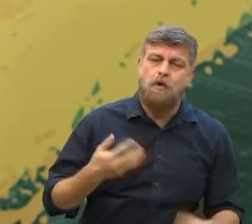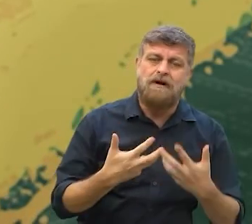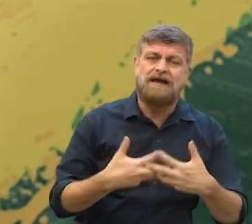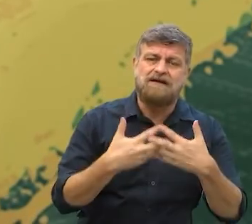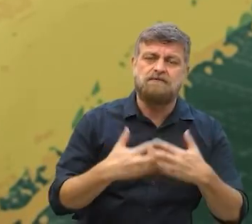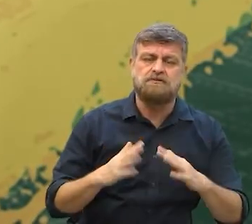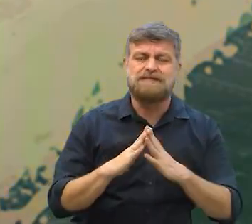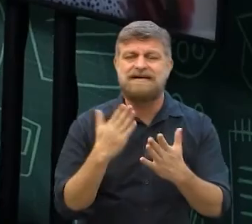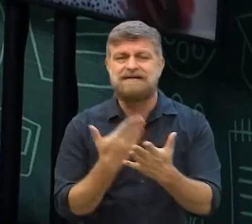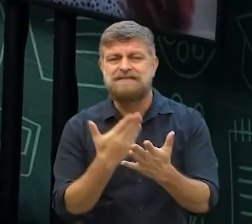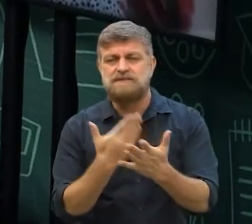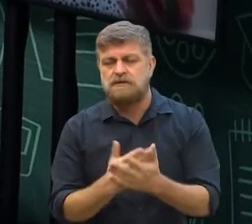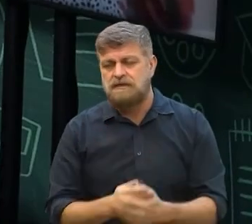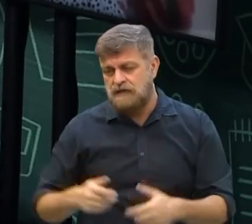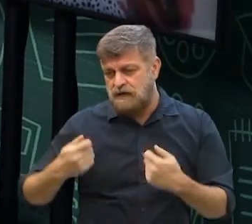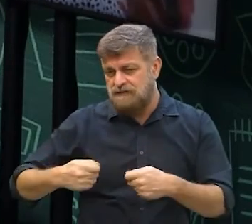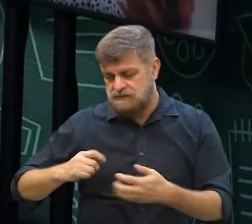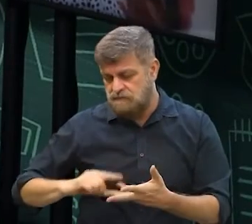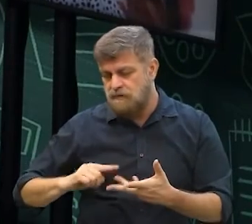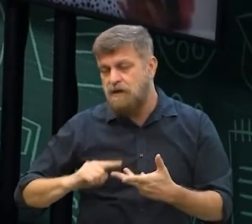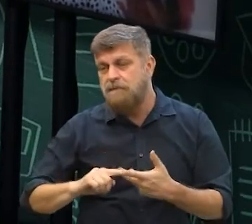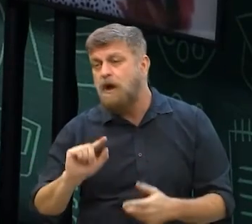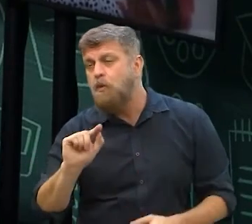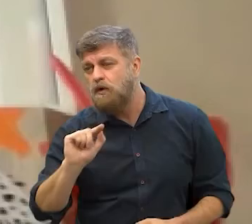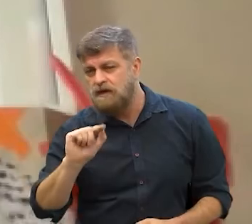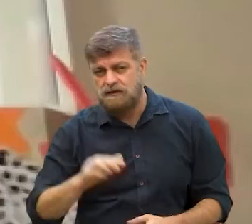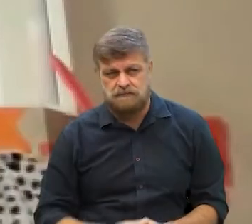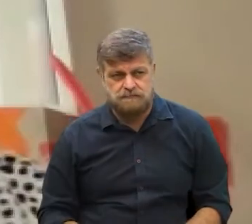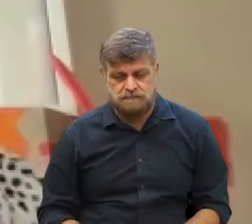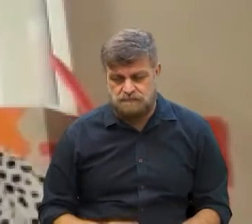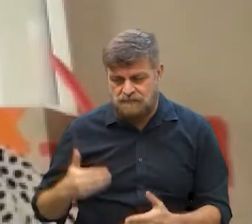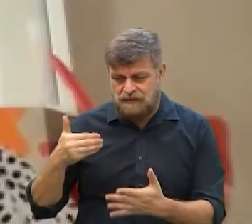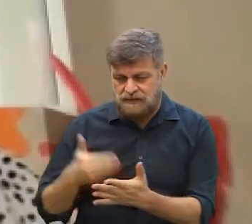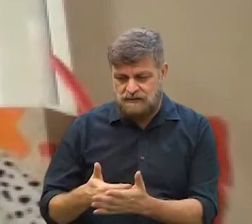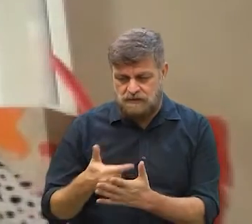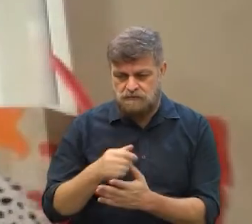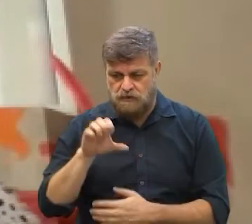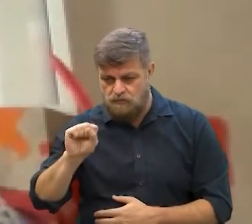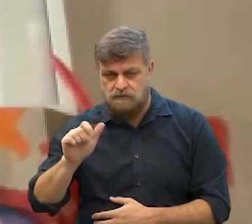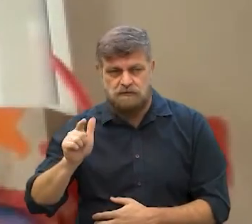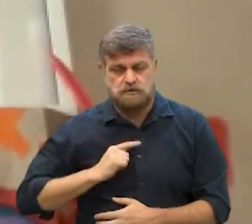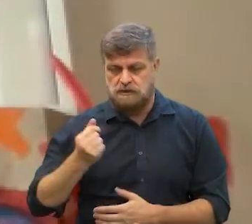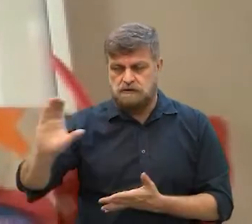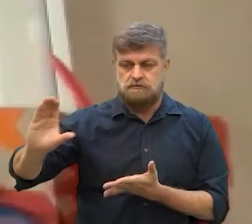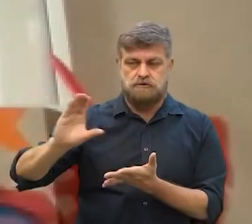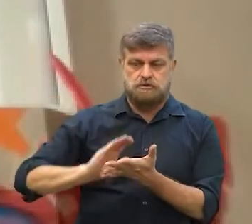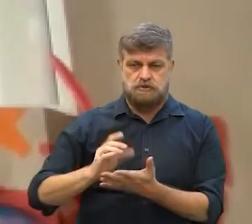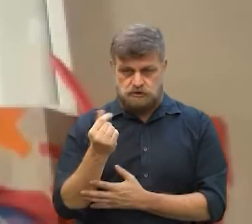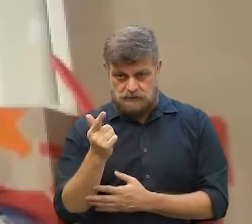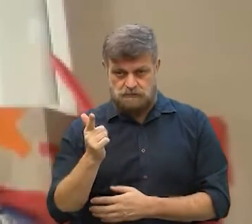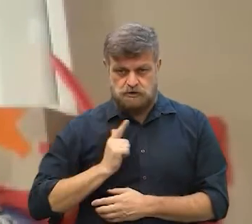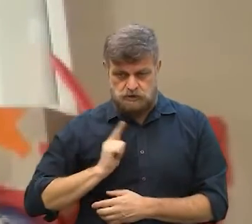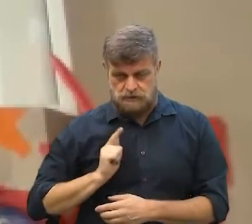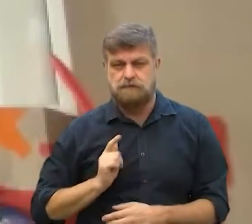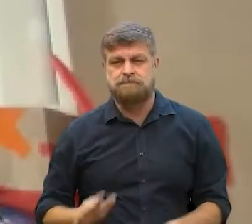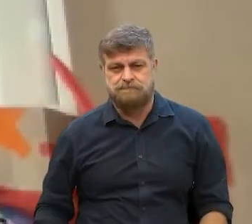Qual que é o papel das escolas? O que elas precisam ter? Então, até 2008, a gente tinha verba para